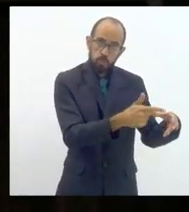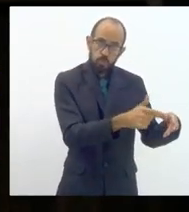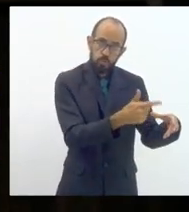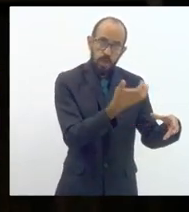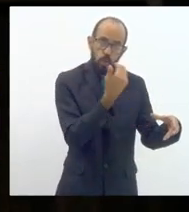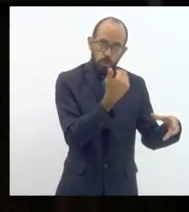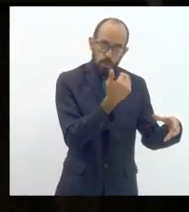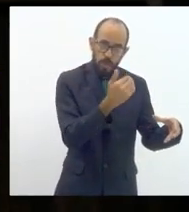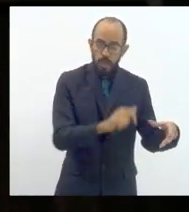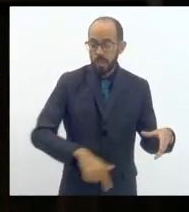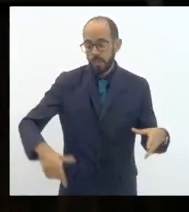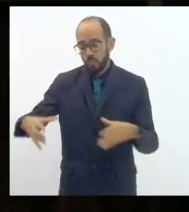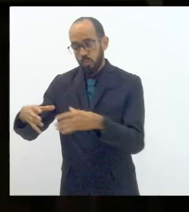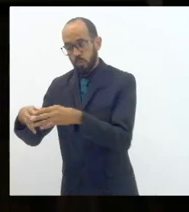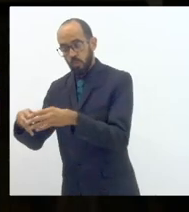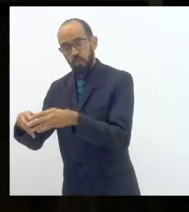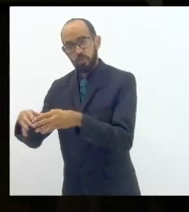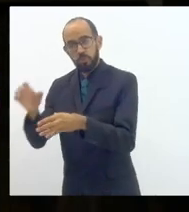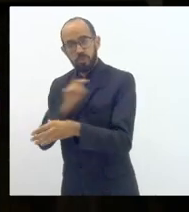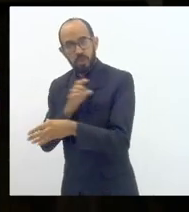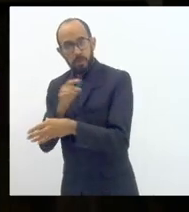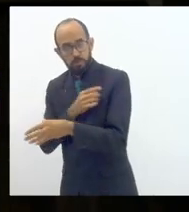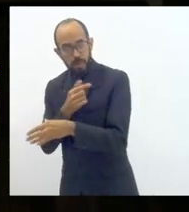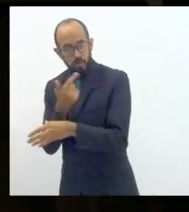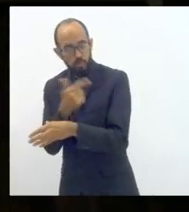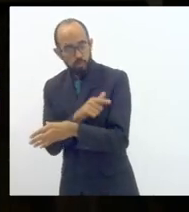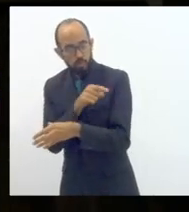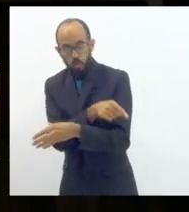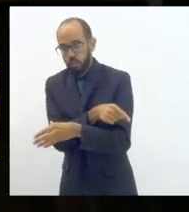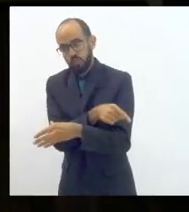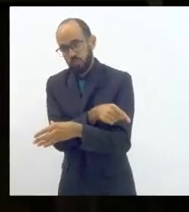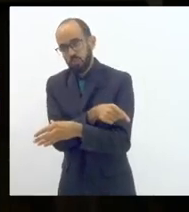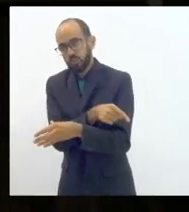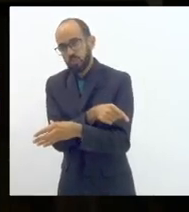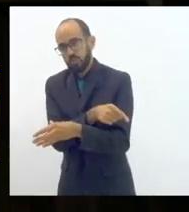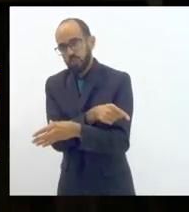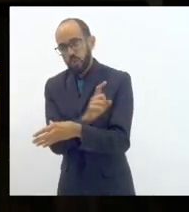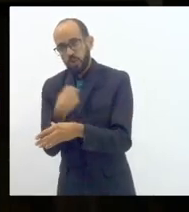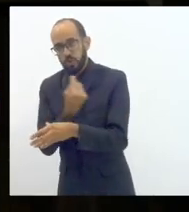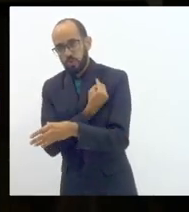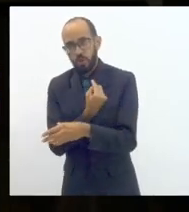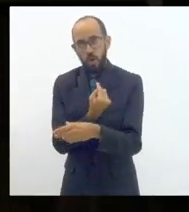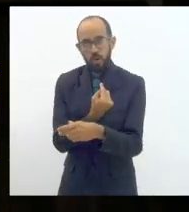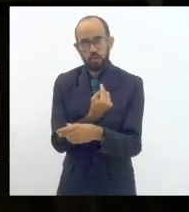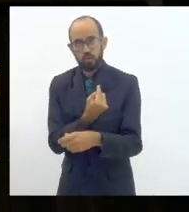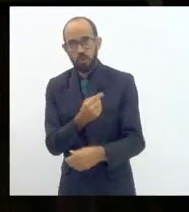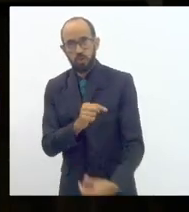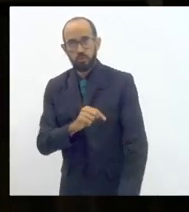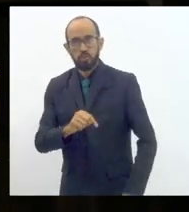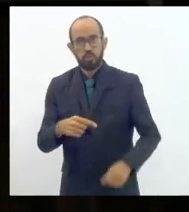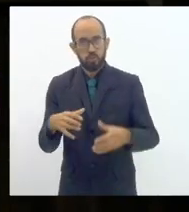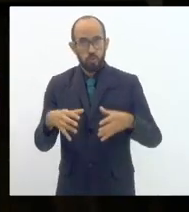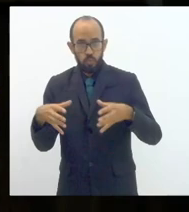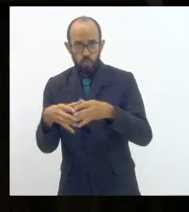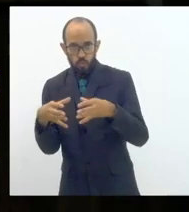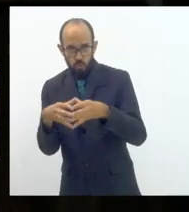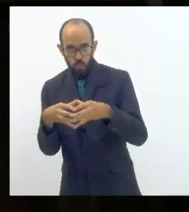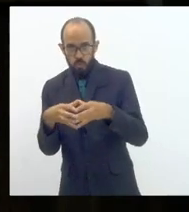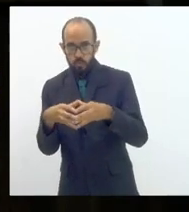medo daqueles que não comem. Senhores, nós somos aqueles que não deixarão esses homens